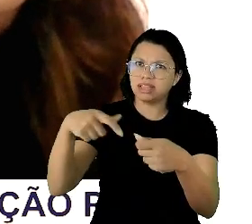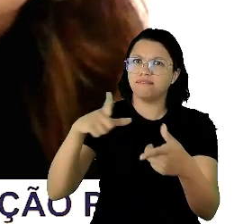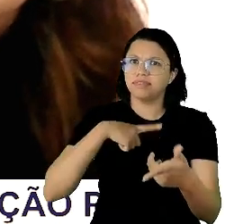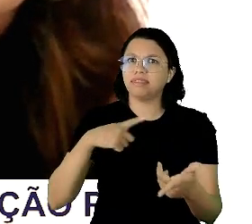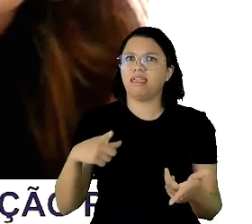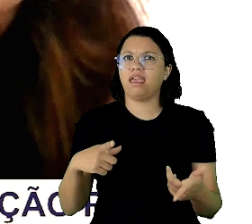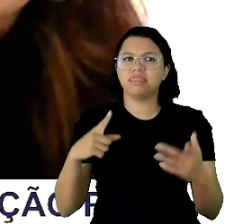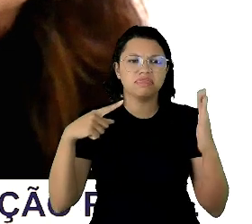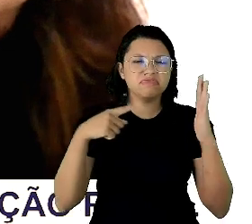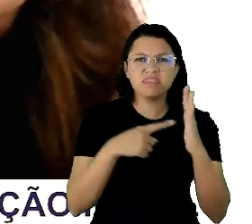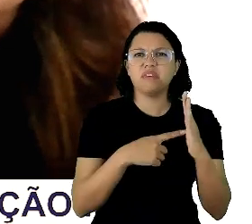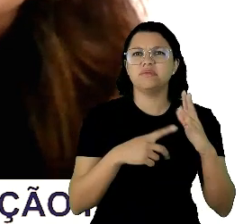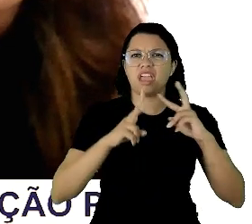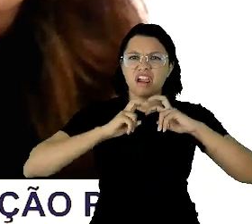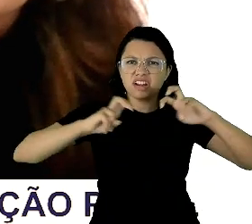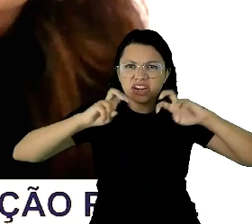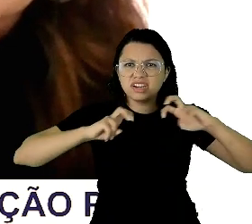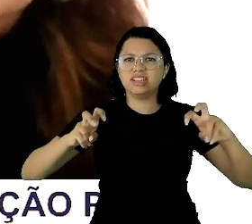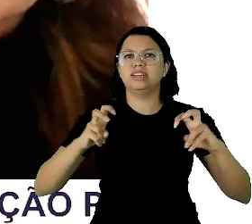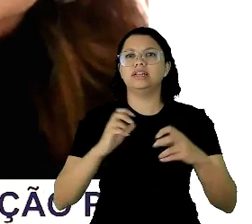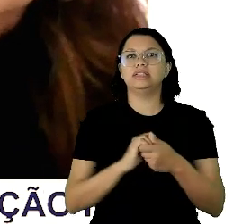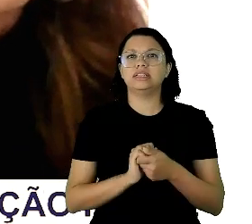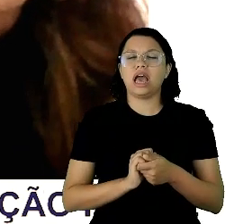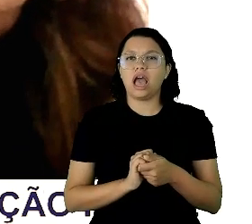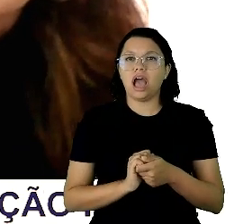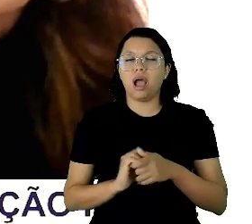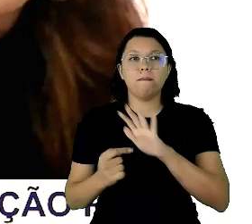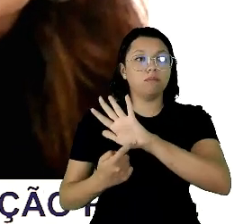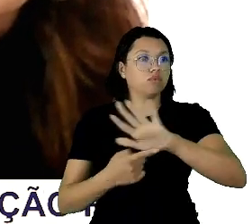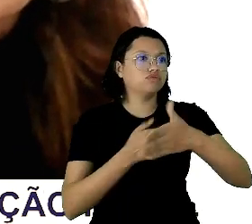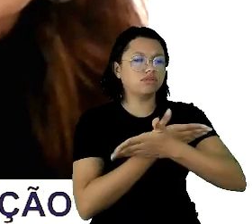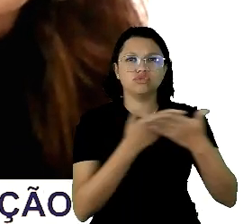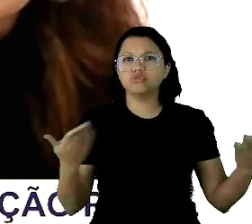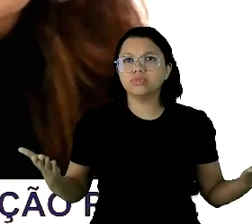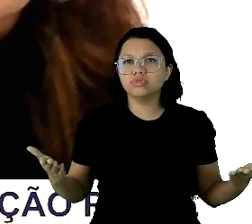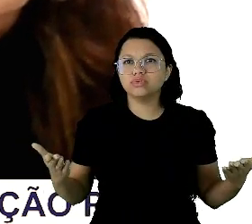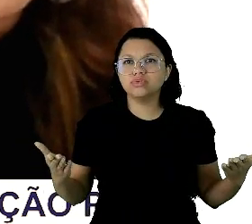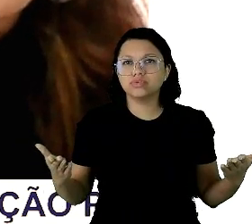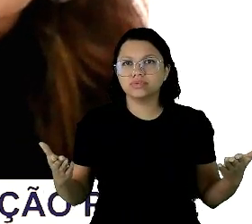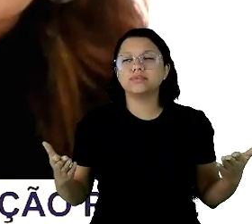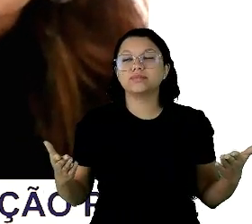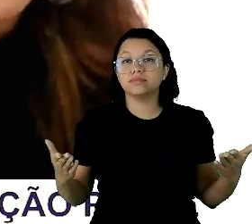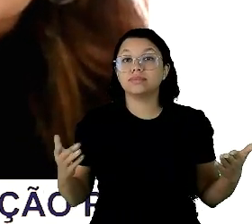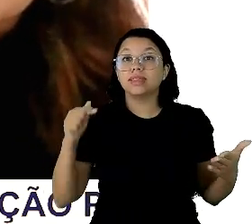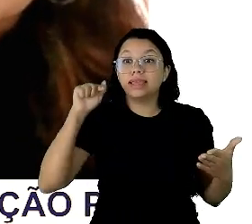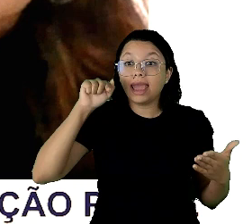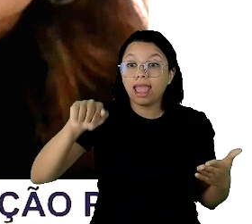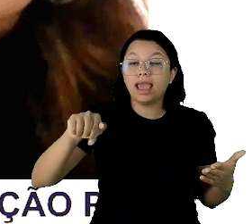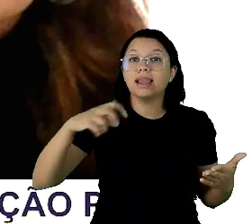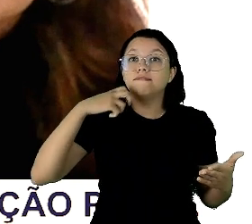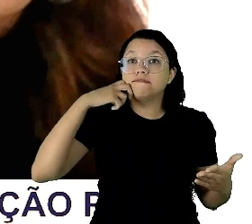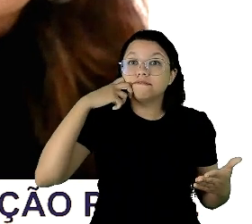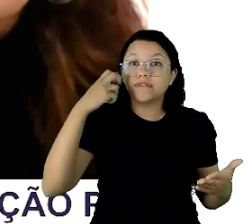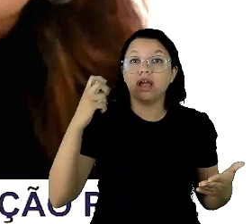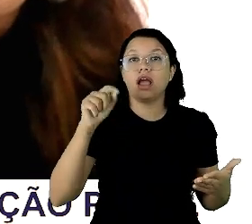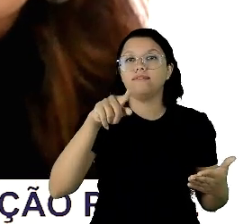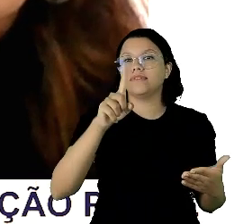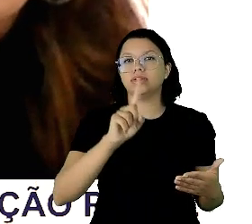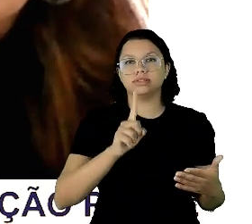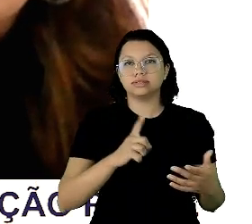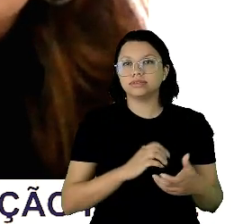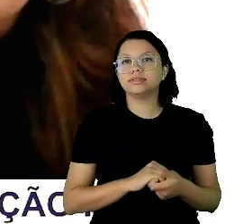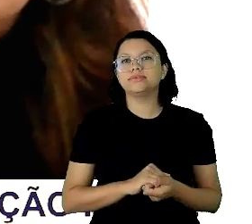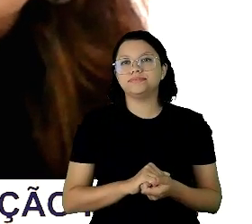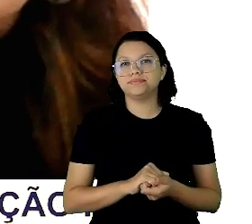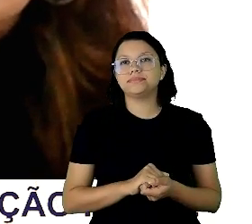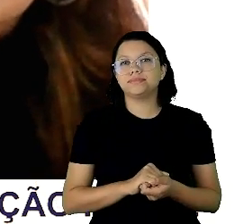em xeque, colocar o outro na vergonha, porque isso pode até fazer com